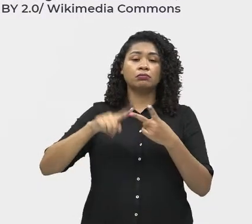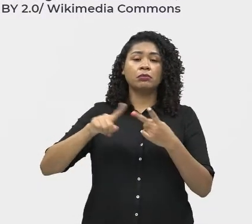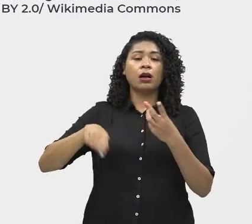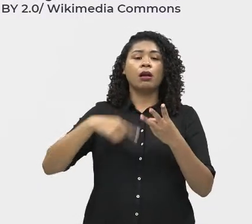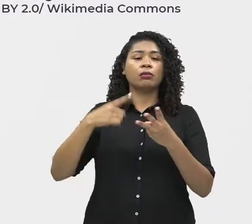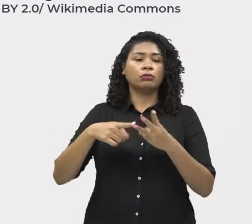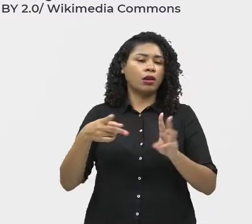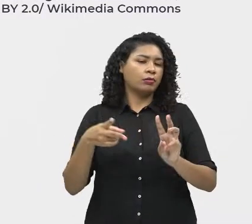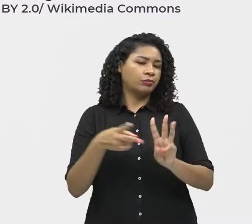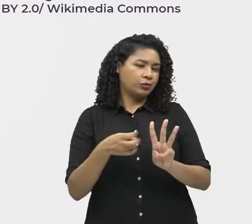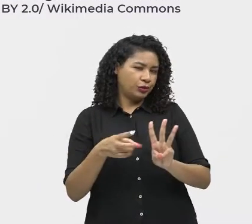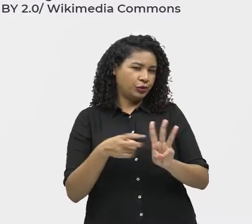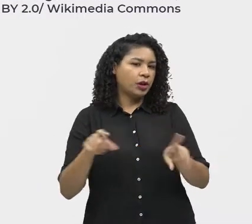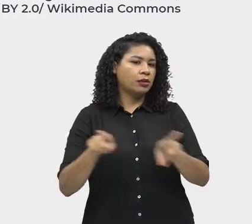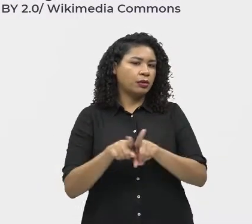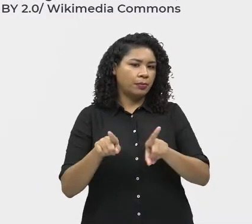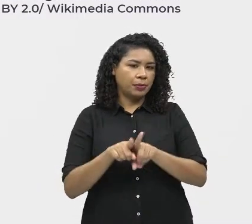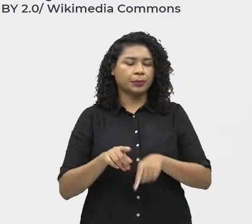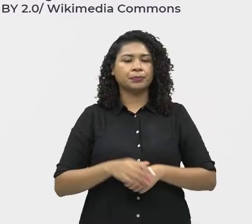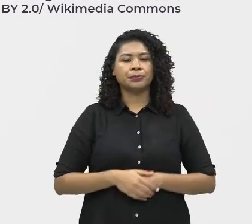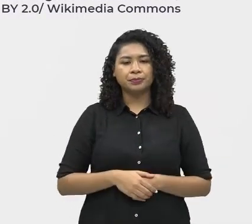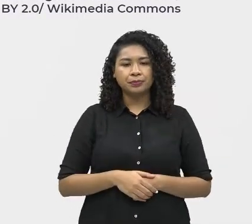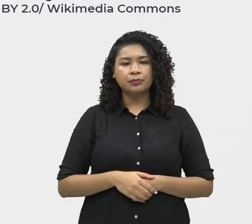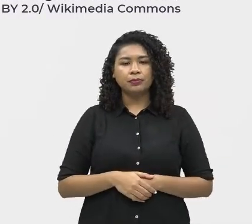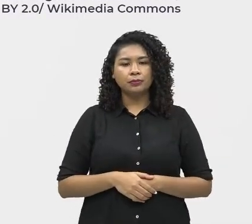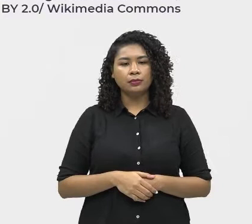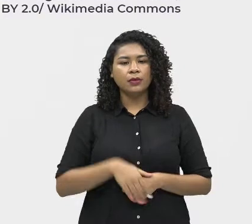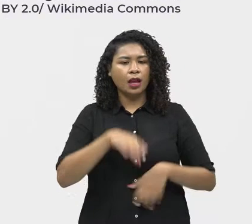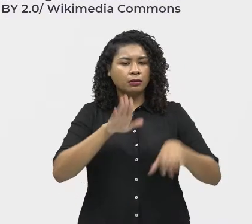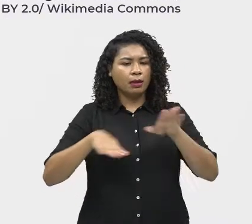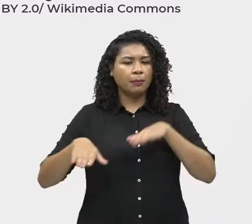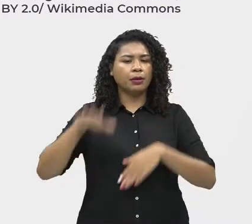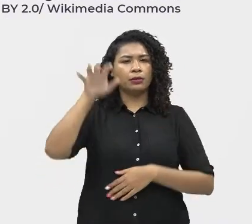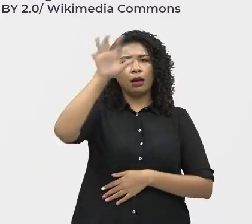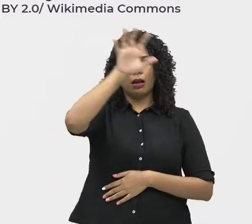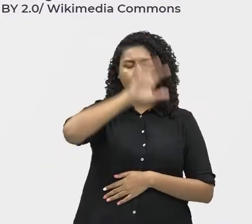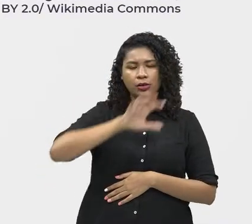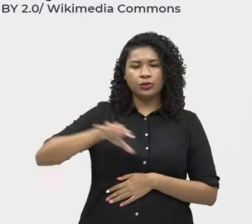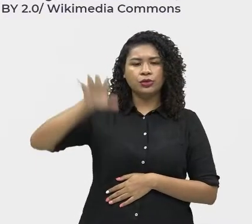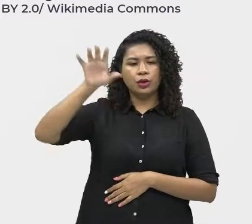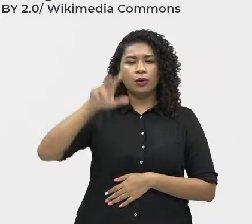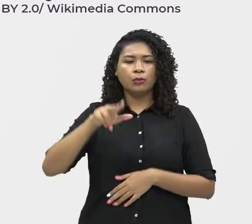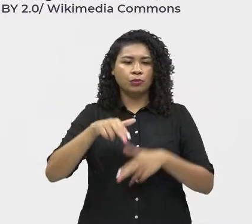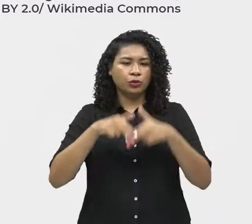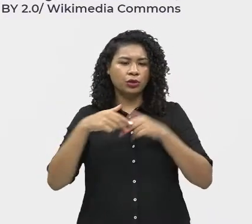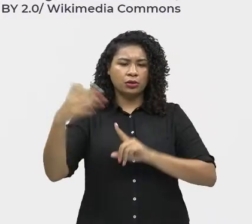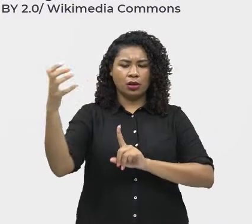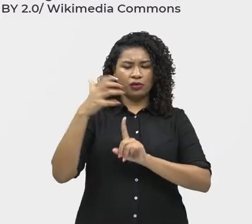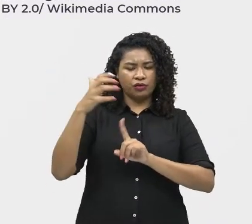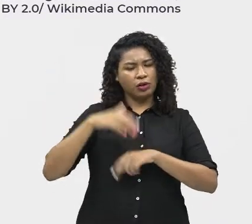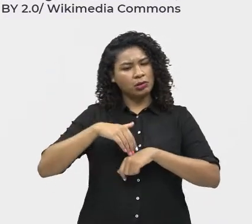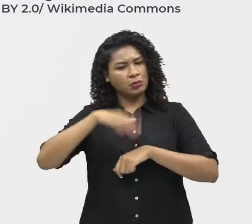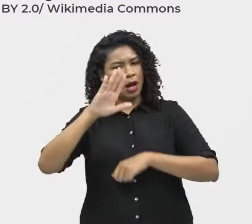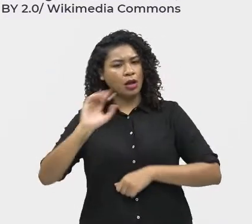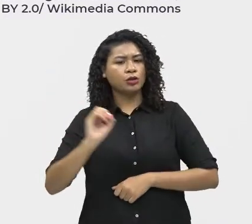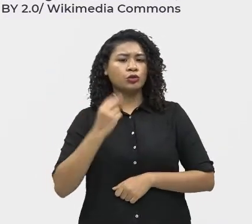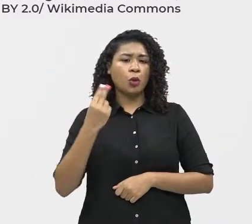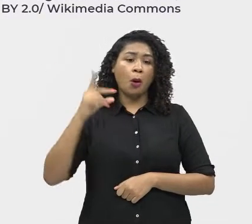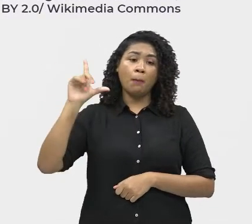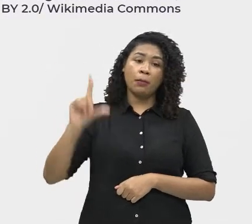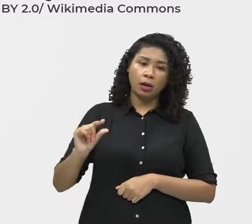influência indígena e negra aumenta ou diminui conforme a região e por isso representa uma grande